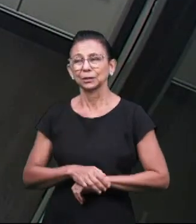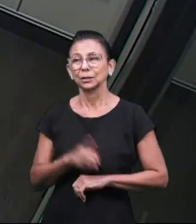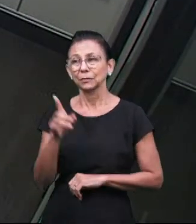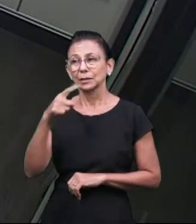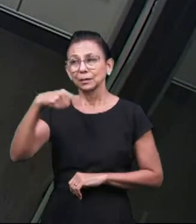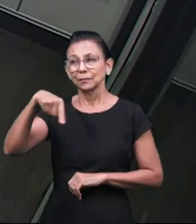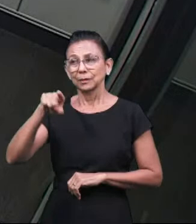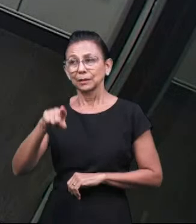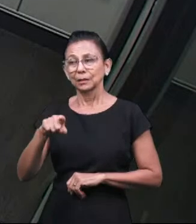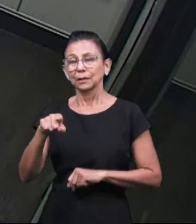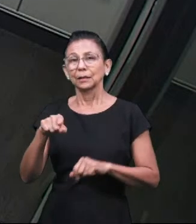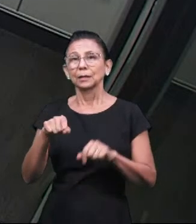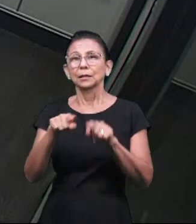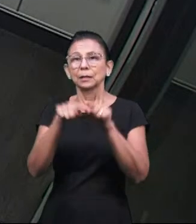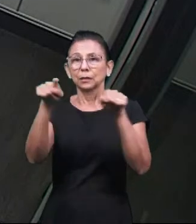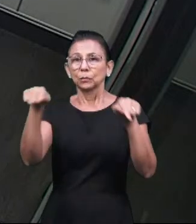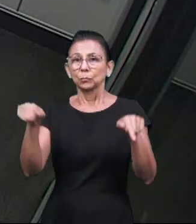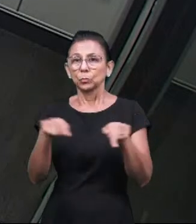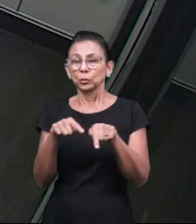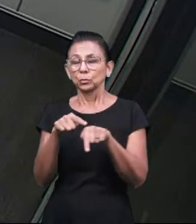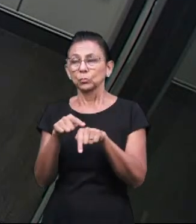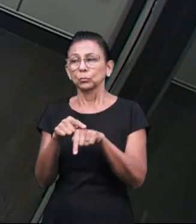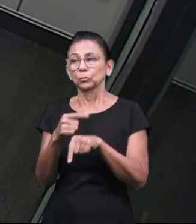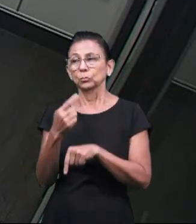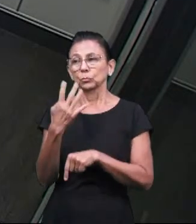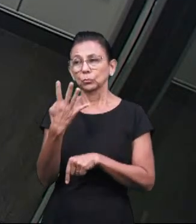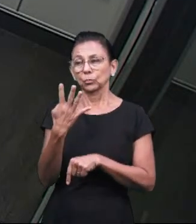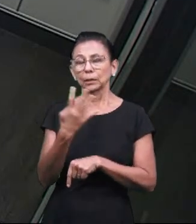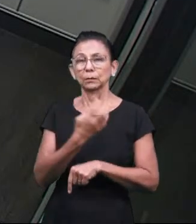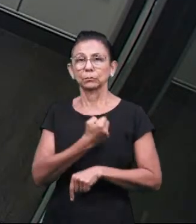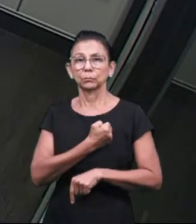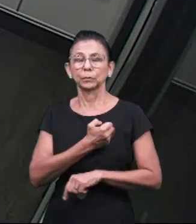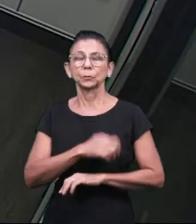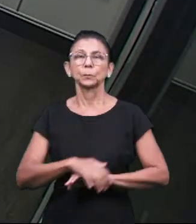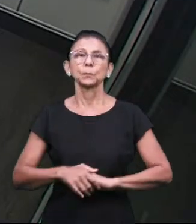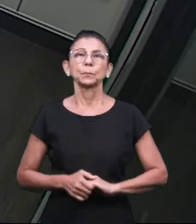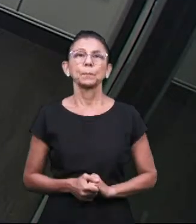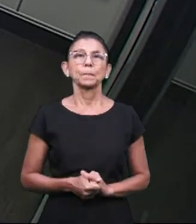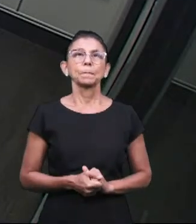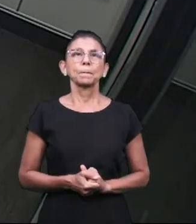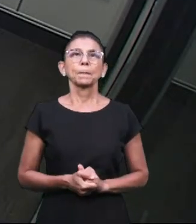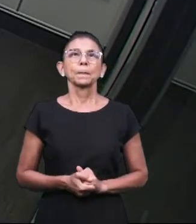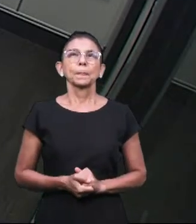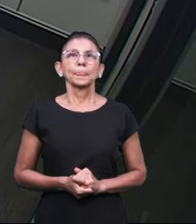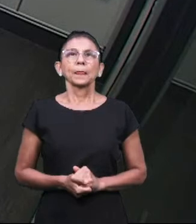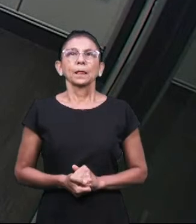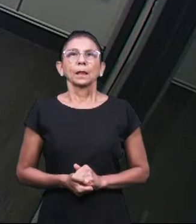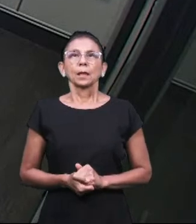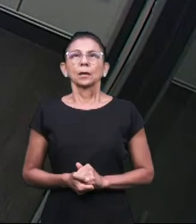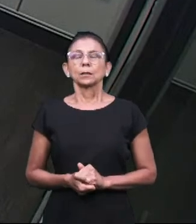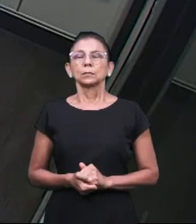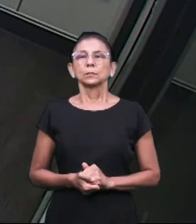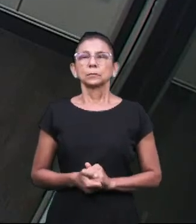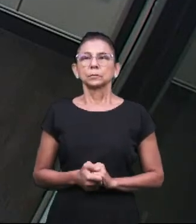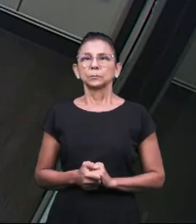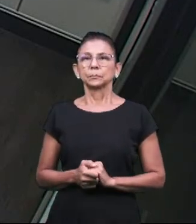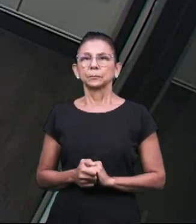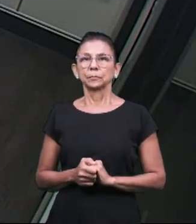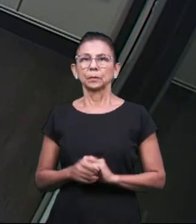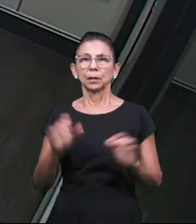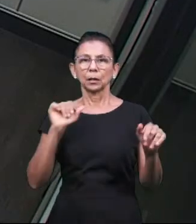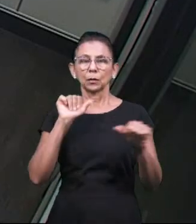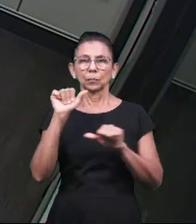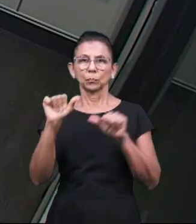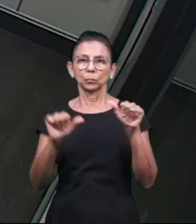Estúdio 4 para dar-se início ao culto. Em relação ao culto de hoje, tá? Saindo um pouquinho aqui do assunto das